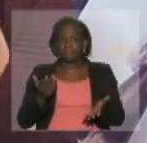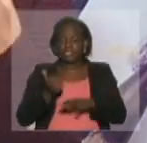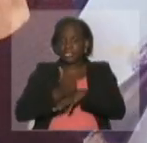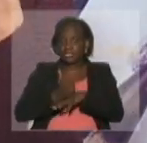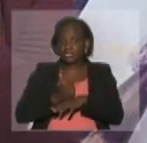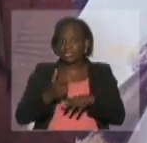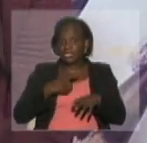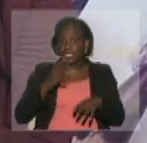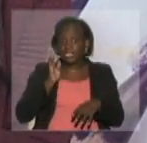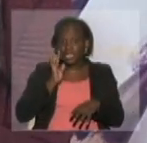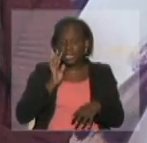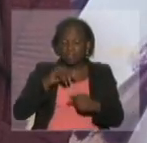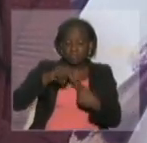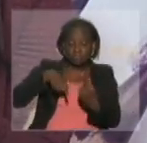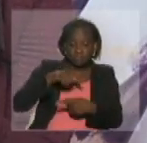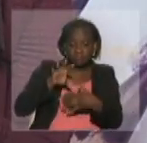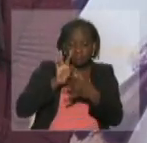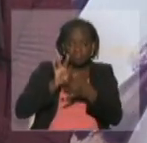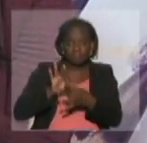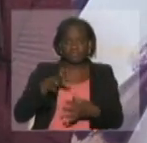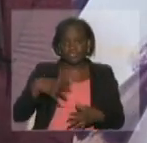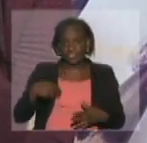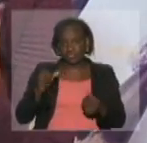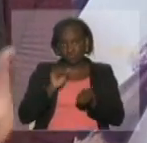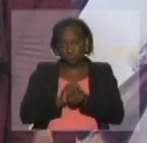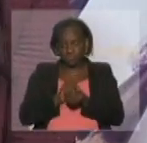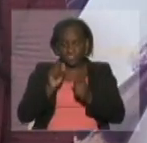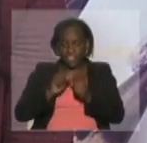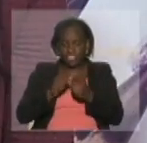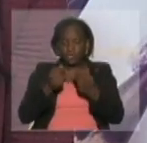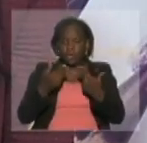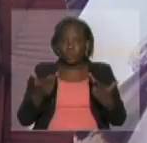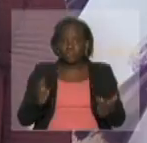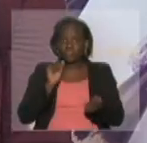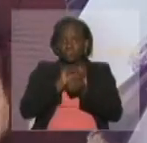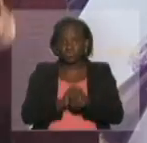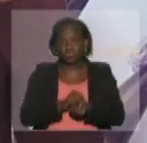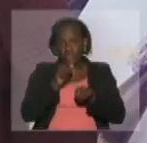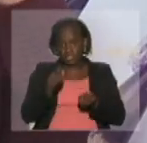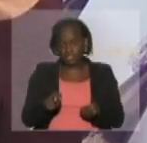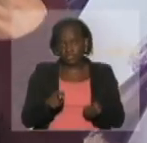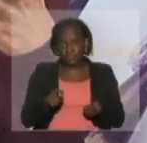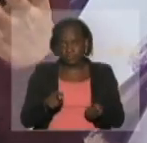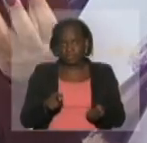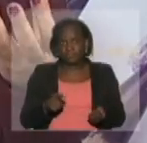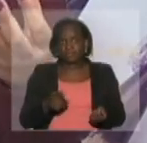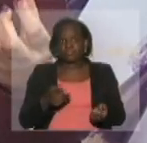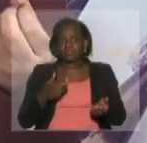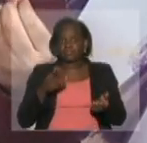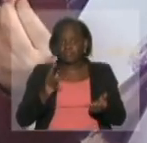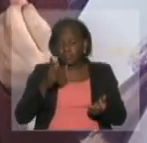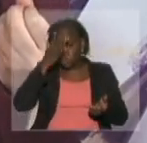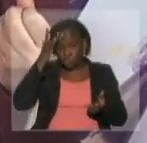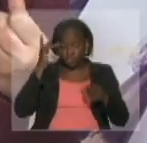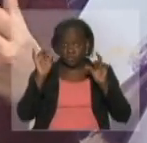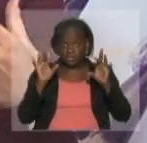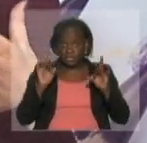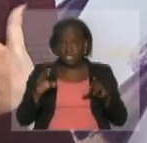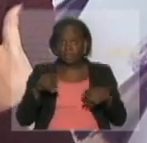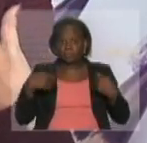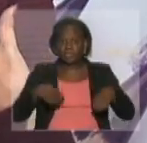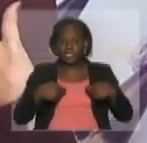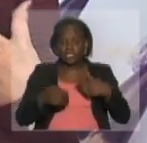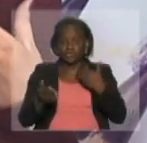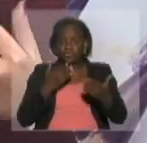você ter esse relacionamento com seu filho, isso. Construir alguma coisa com ele. Os próprios especialistas falam, não, a gente tem que se